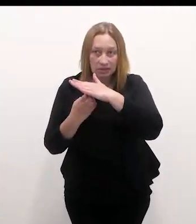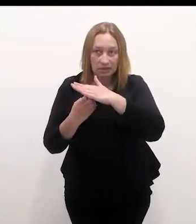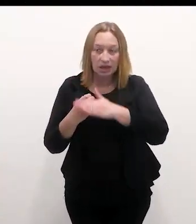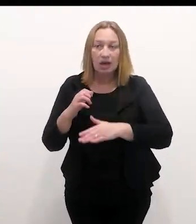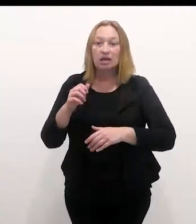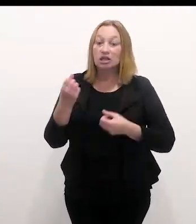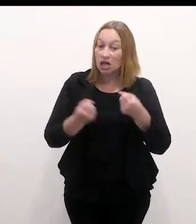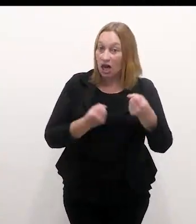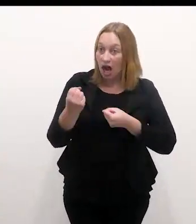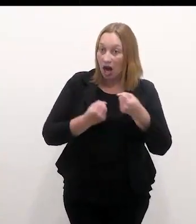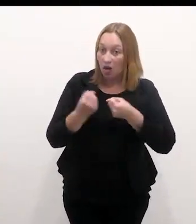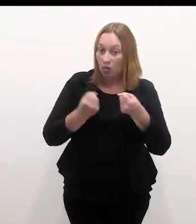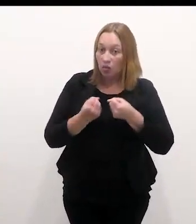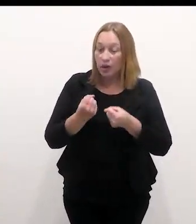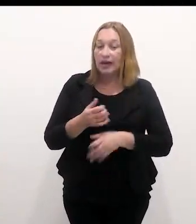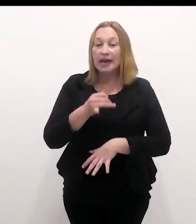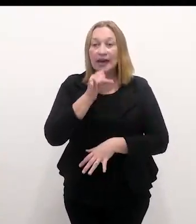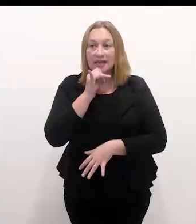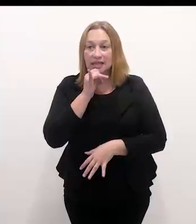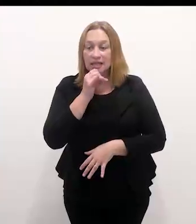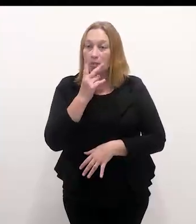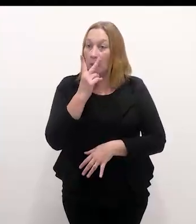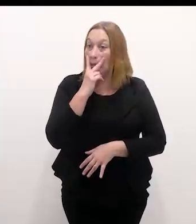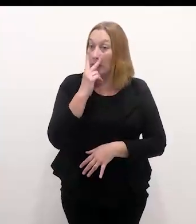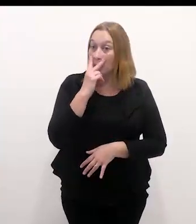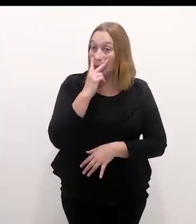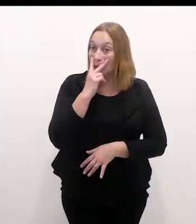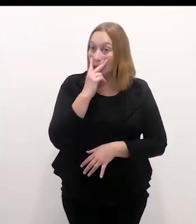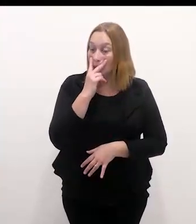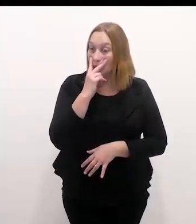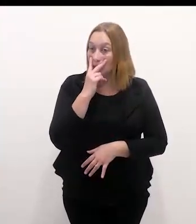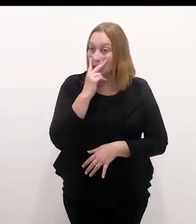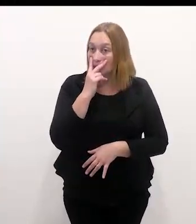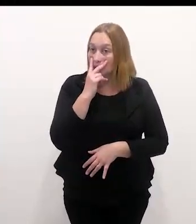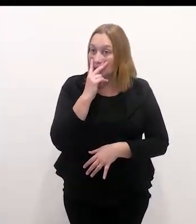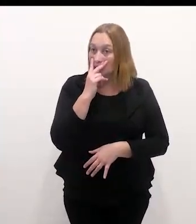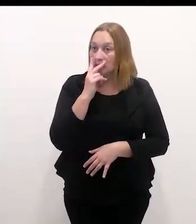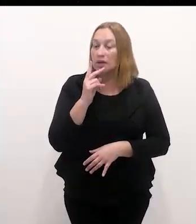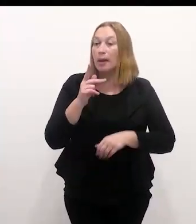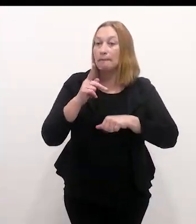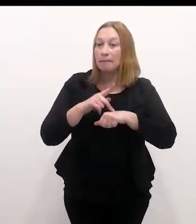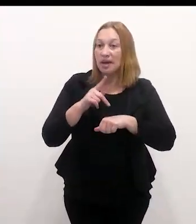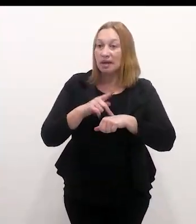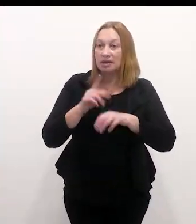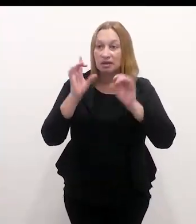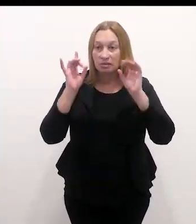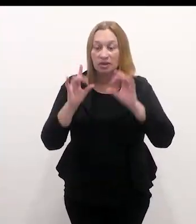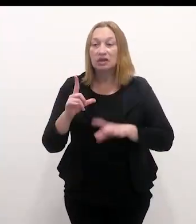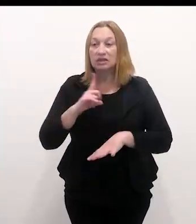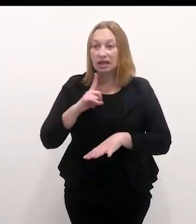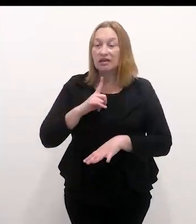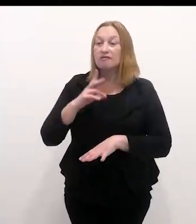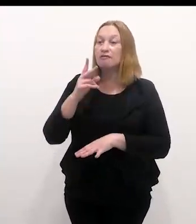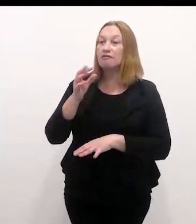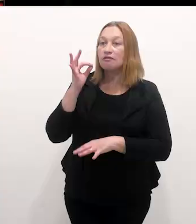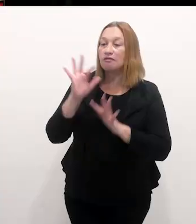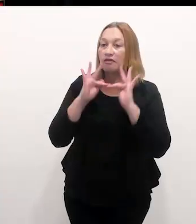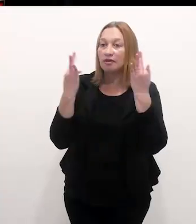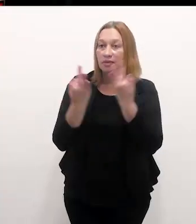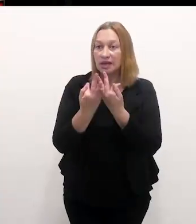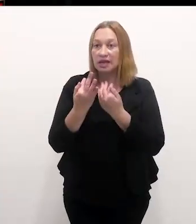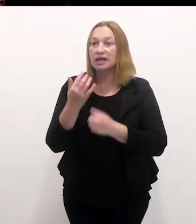empresa individual autônoma. Outro exemplo, Espírito Santo, setor de mármore, pedras ornamentais. Tem